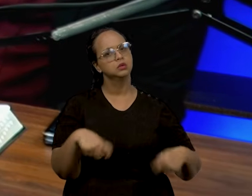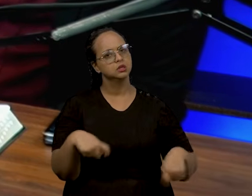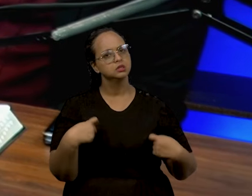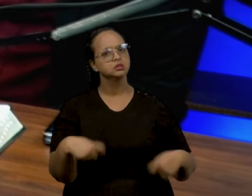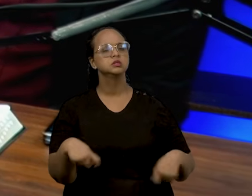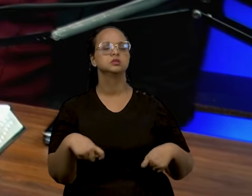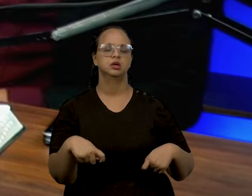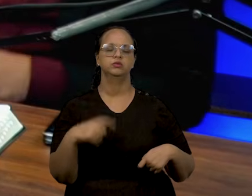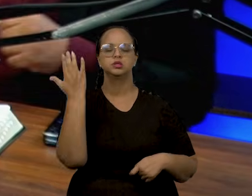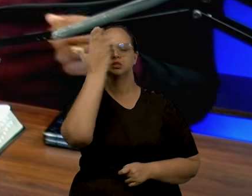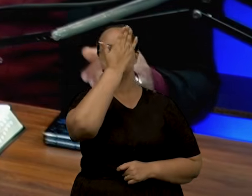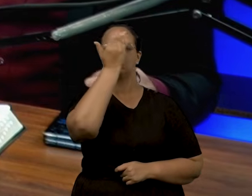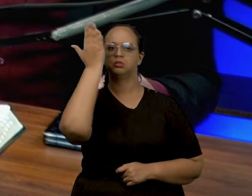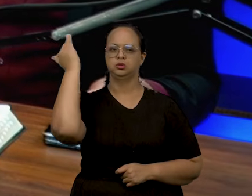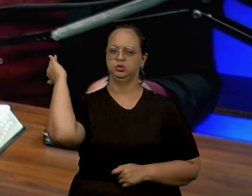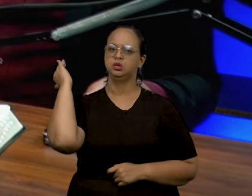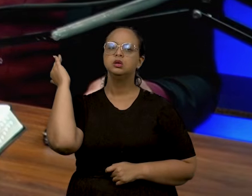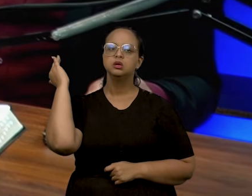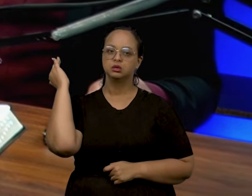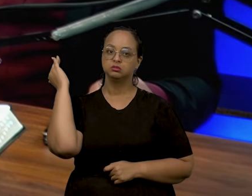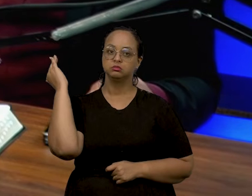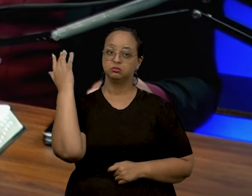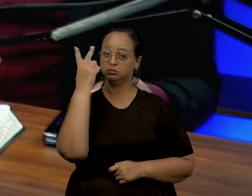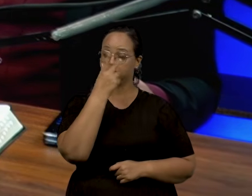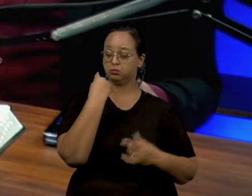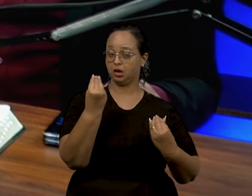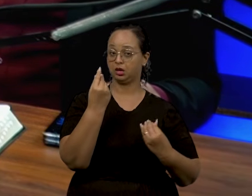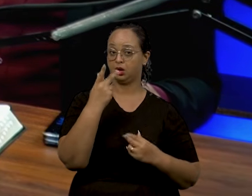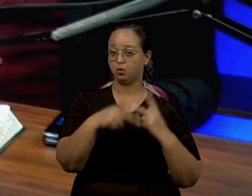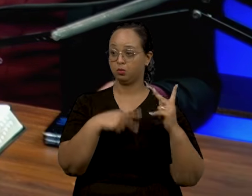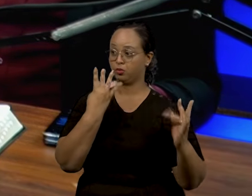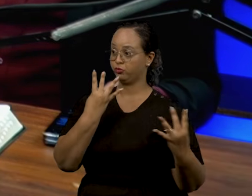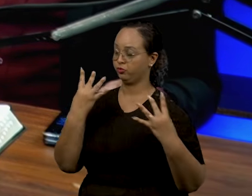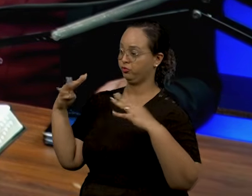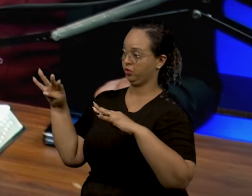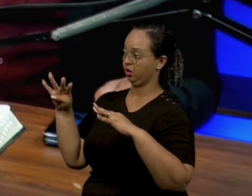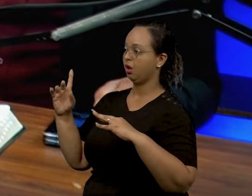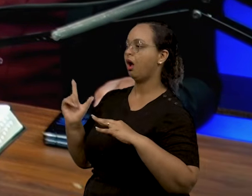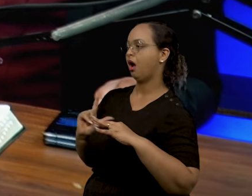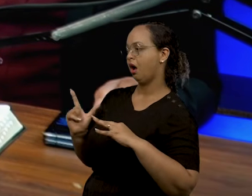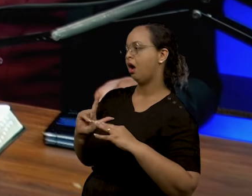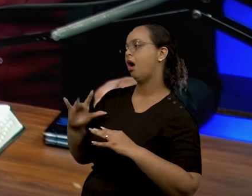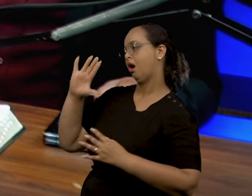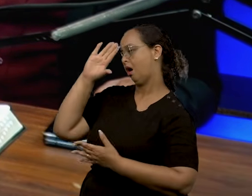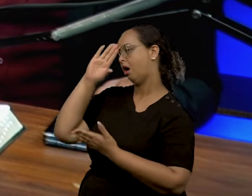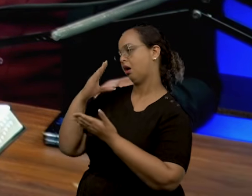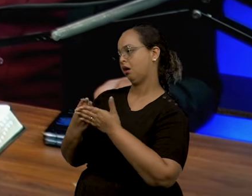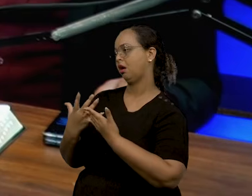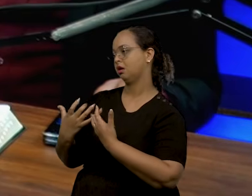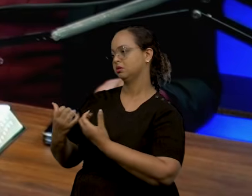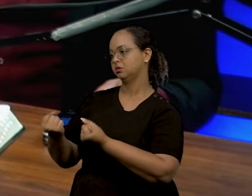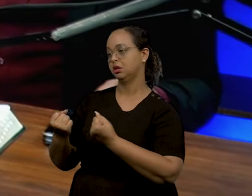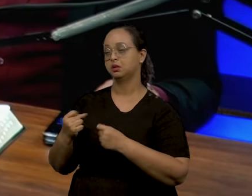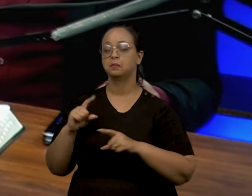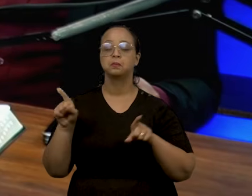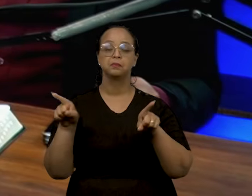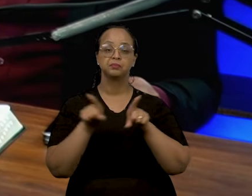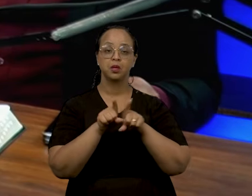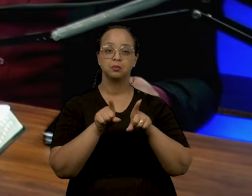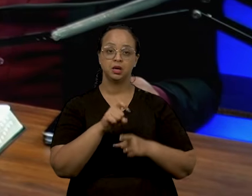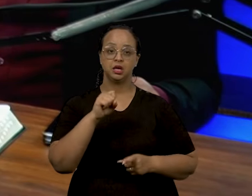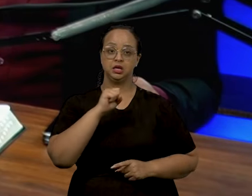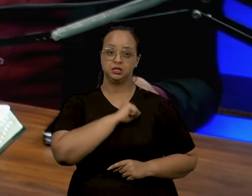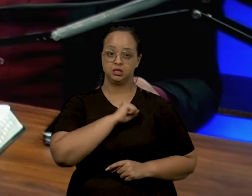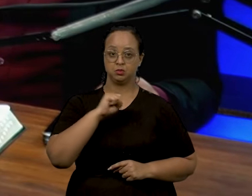com Samuel, né, e entra no período da monarquia, que é quando começa a ser estabelecidos os reis em Israel, nós vemos agora que os reis,